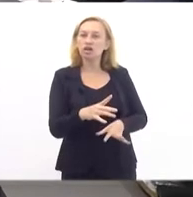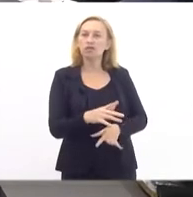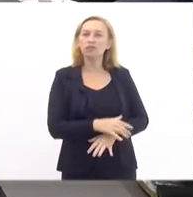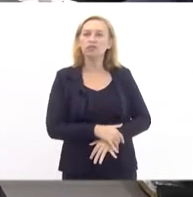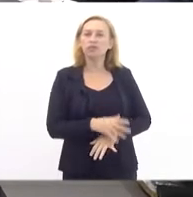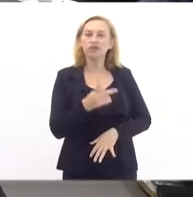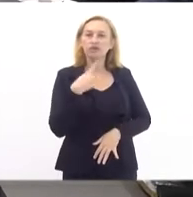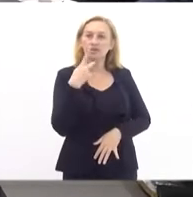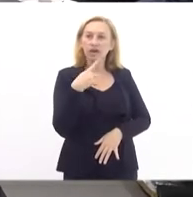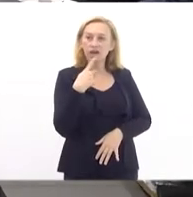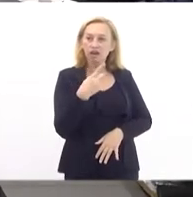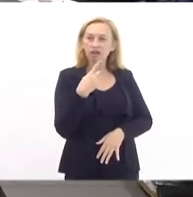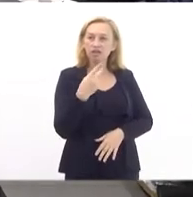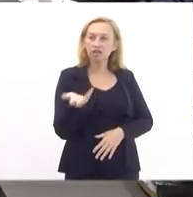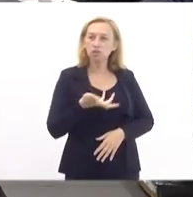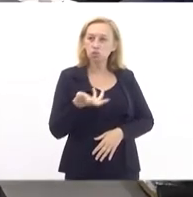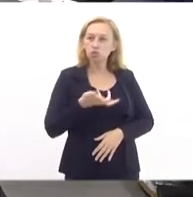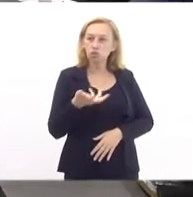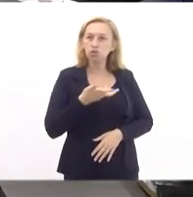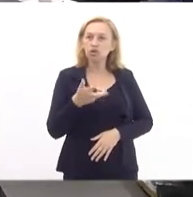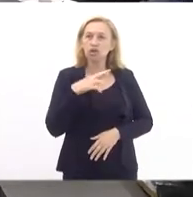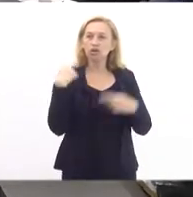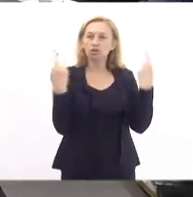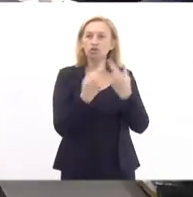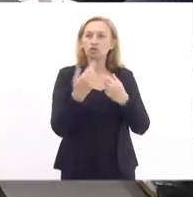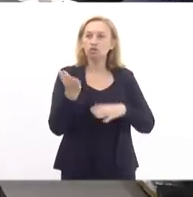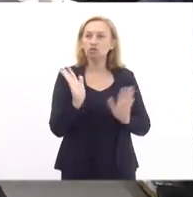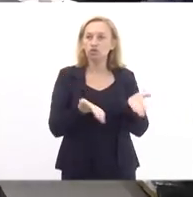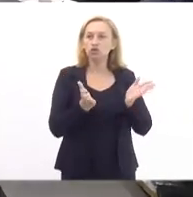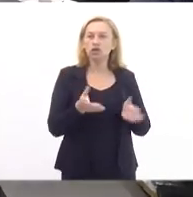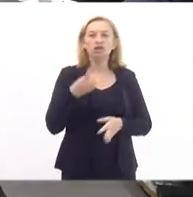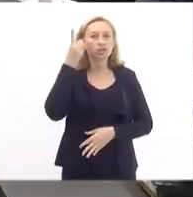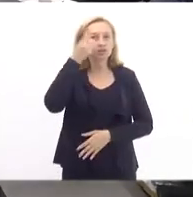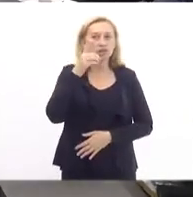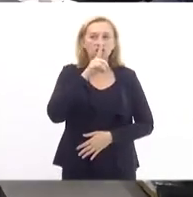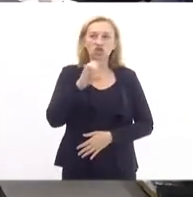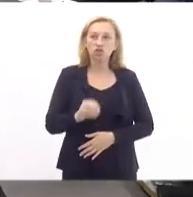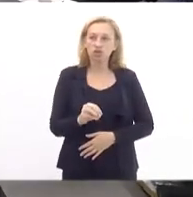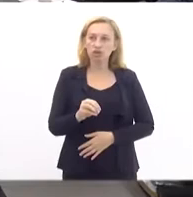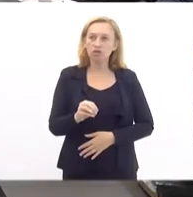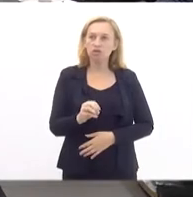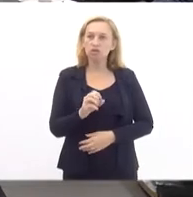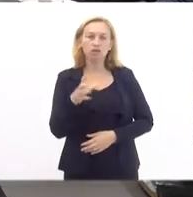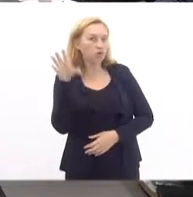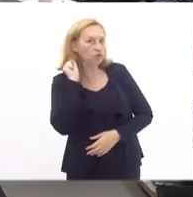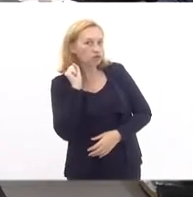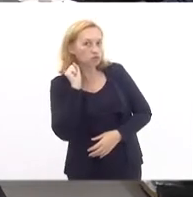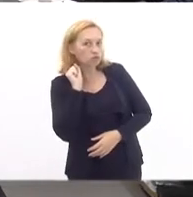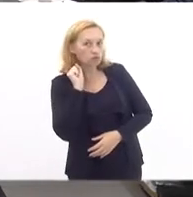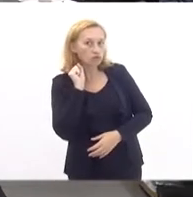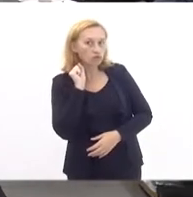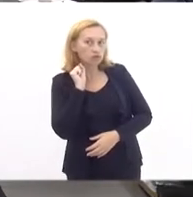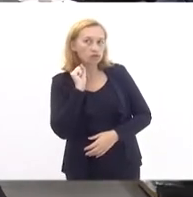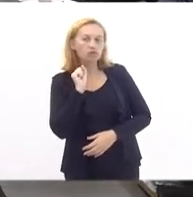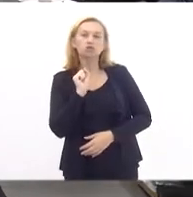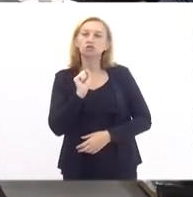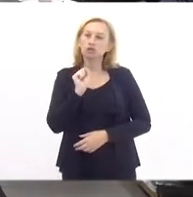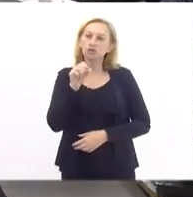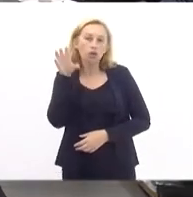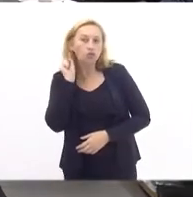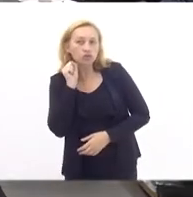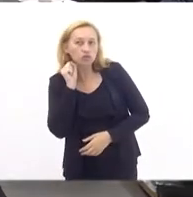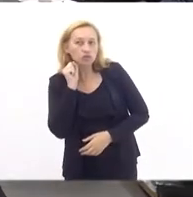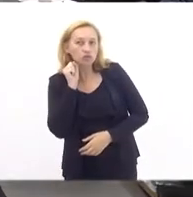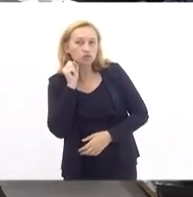poder acelerar um pouquinho a nossa audiência de hoje, para o deputado Dionísio Lins. Dionísio, está me ouvindo? Oi, deputado Dionísio, está me